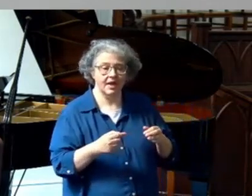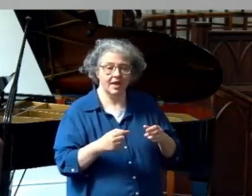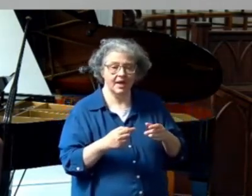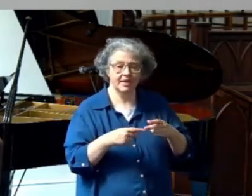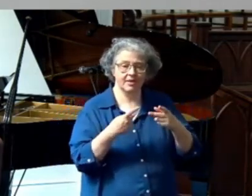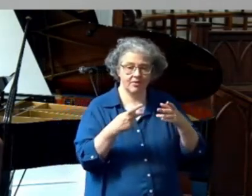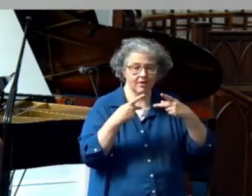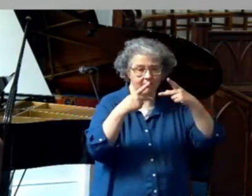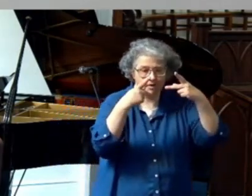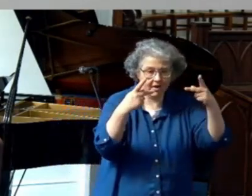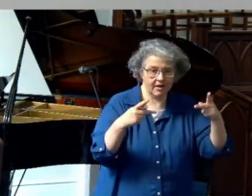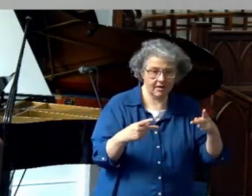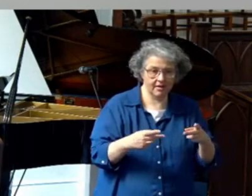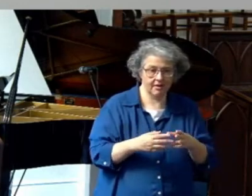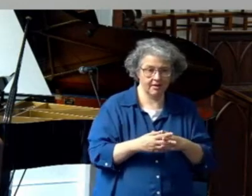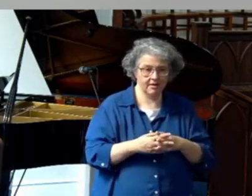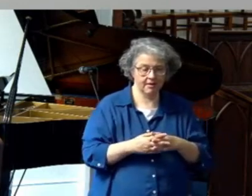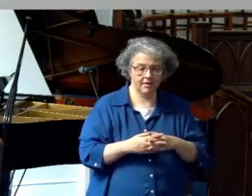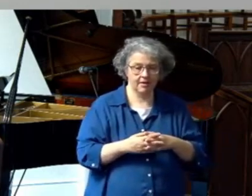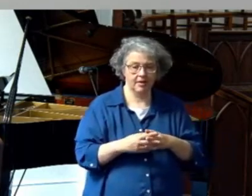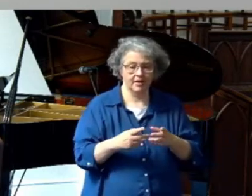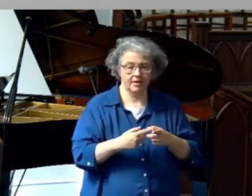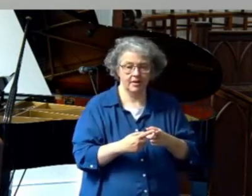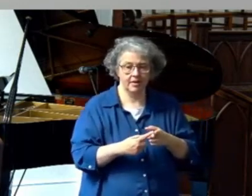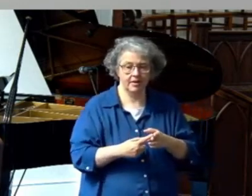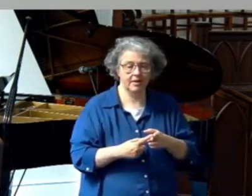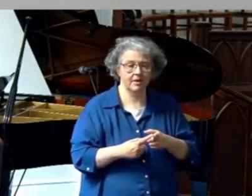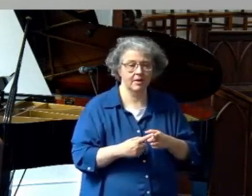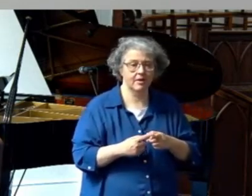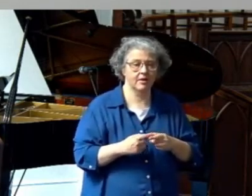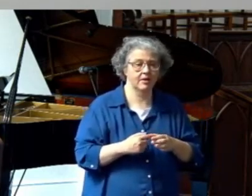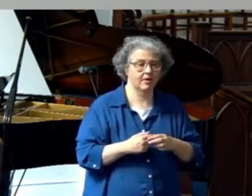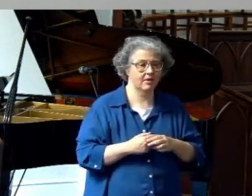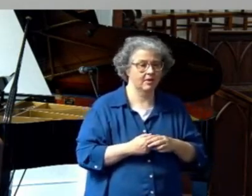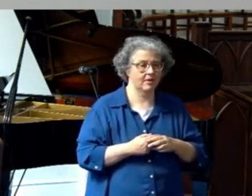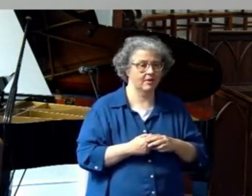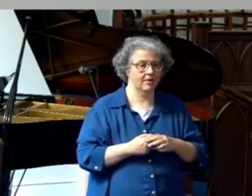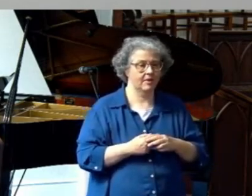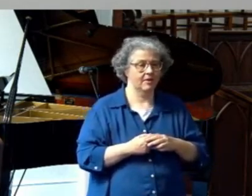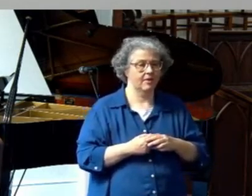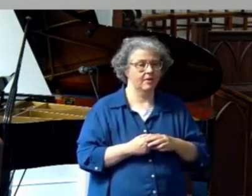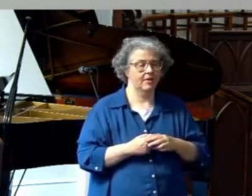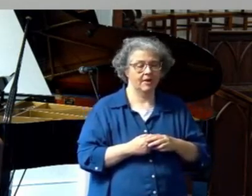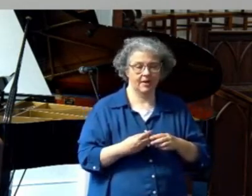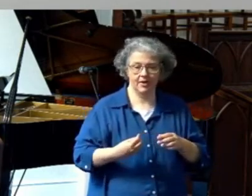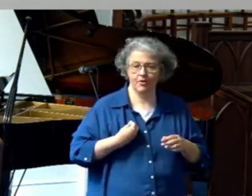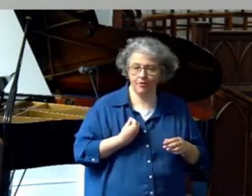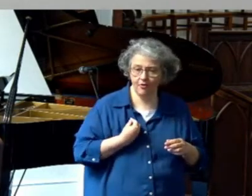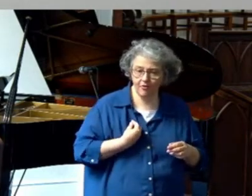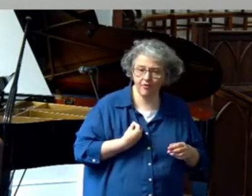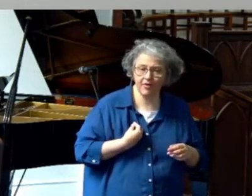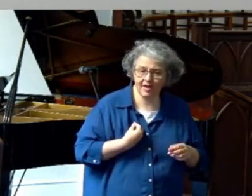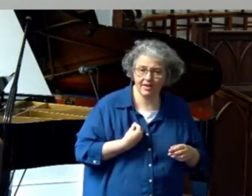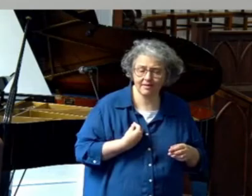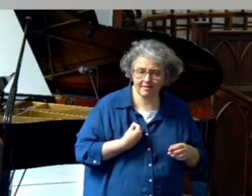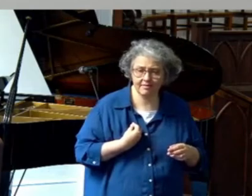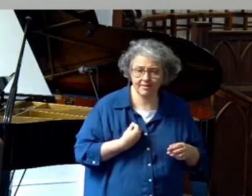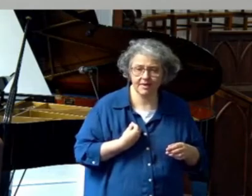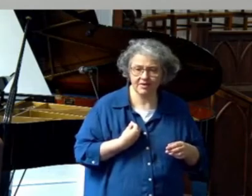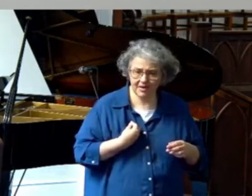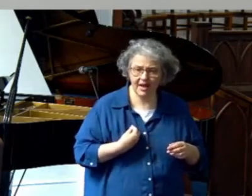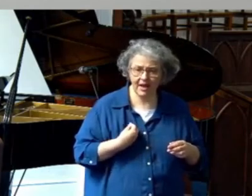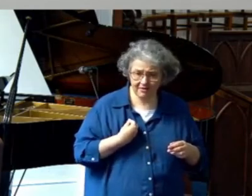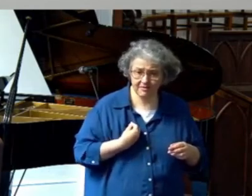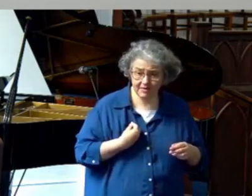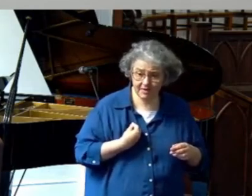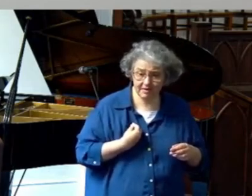o budismo, apenas estou dizendo que é o Buda que disse isso, ou pelo menos é o que está atribuído a ele. Buda ensinava que a vida é marcada por sofrimento